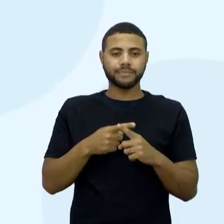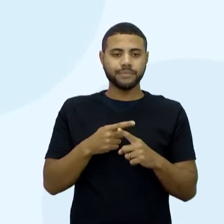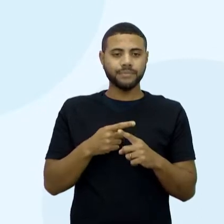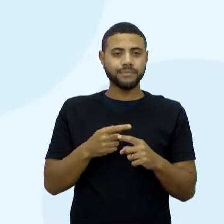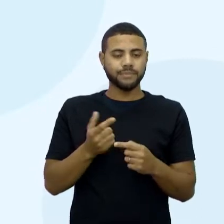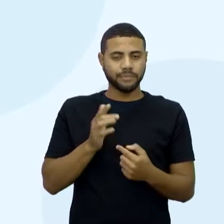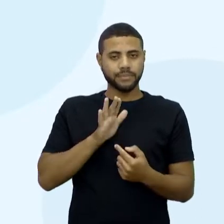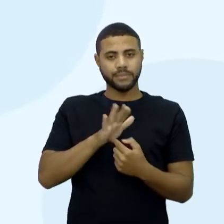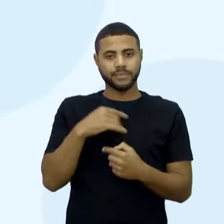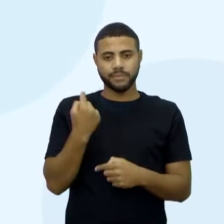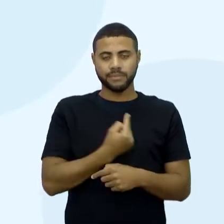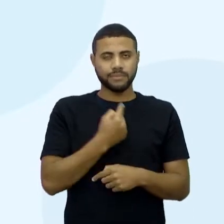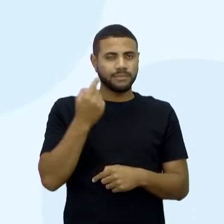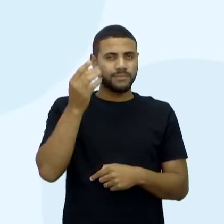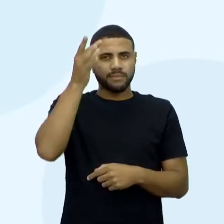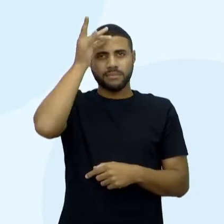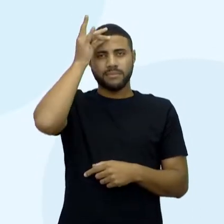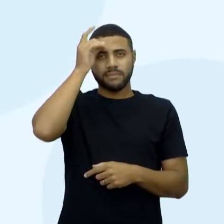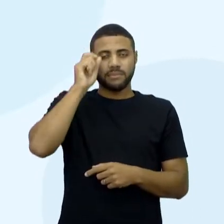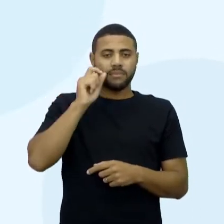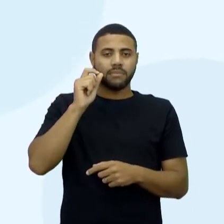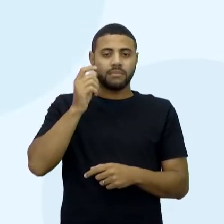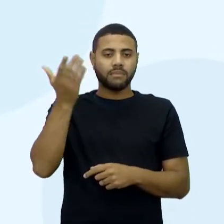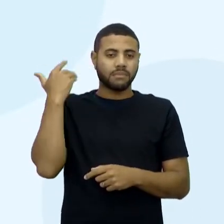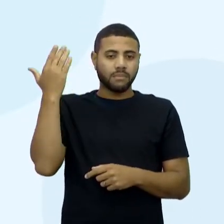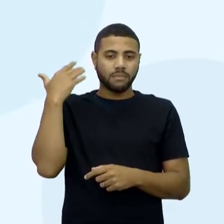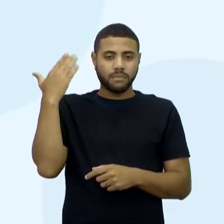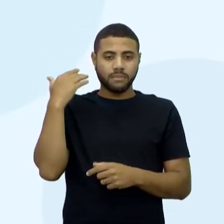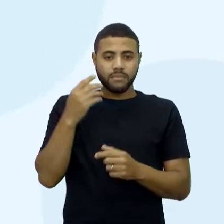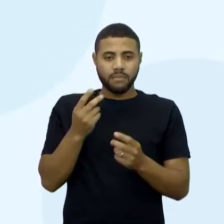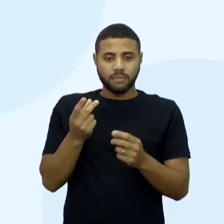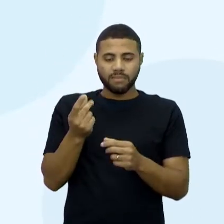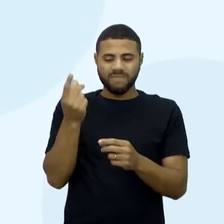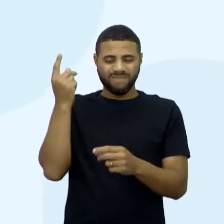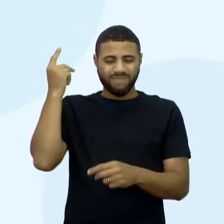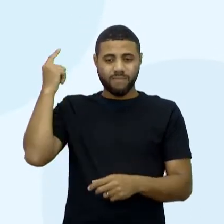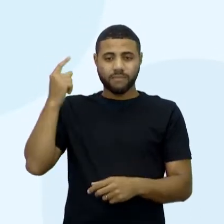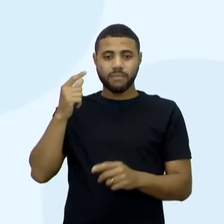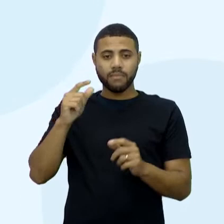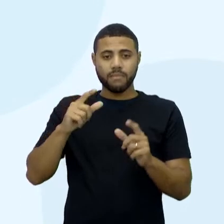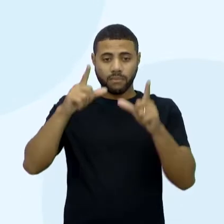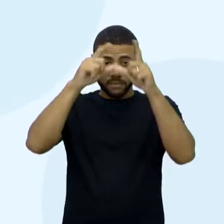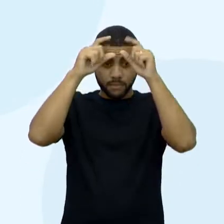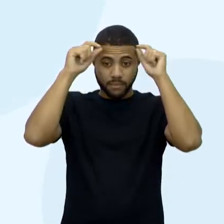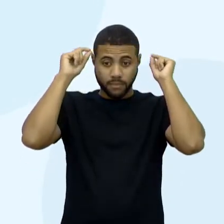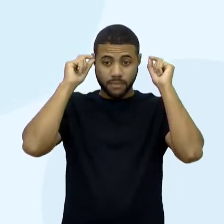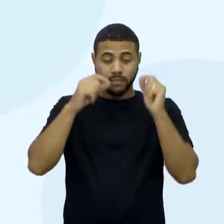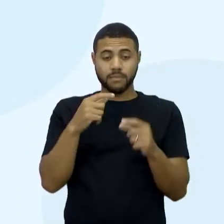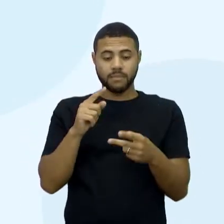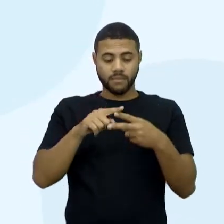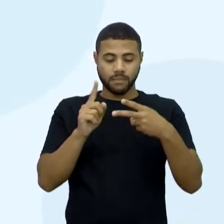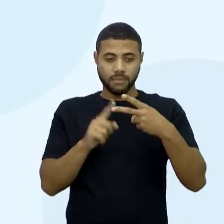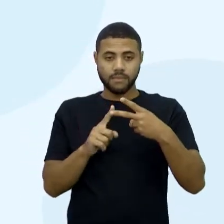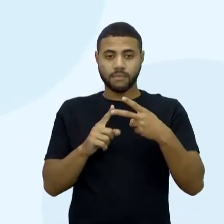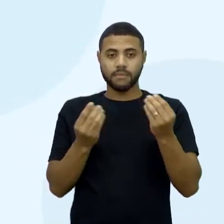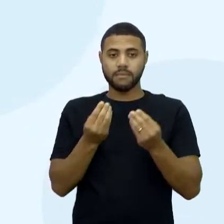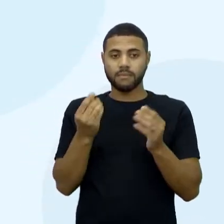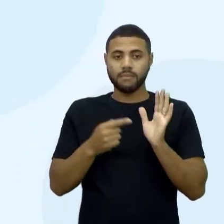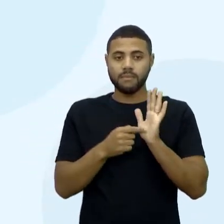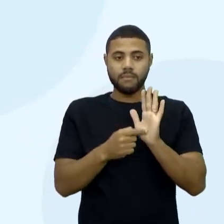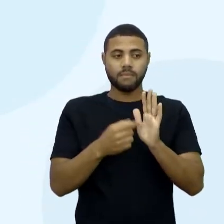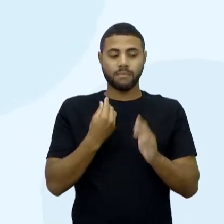ele faz a gente lembrar que lá na antiguidade grega existiam duas formas de se referir